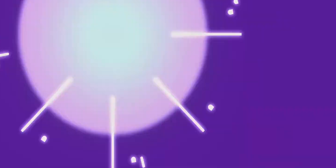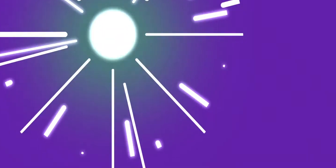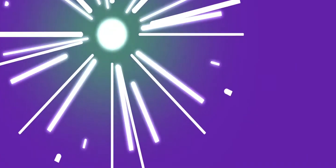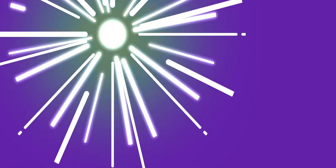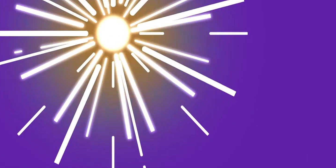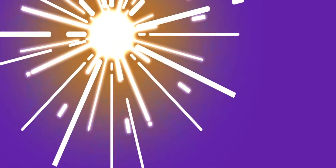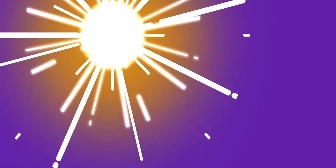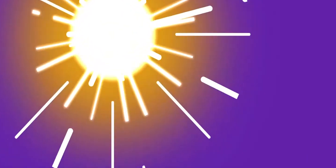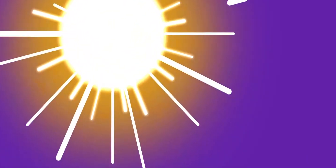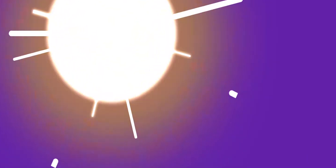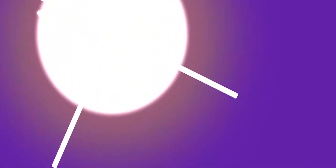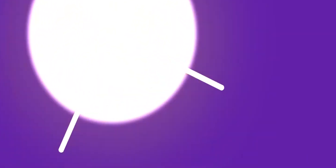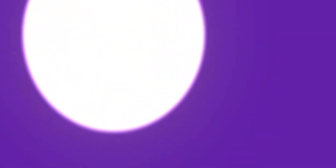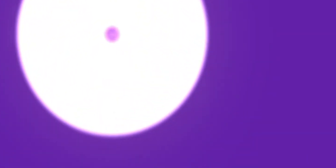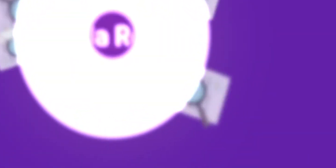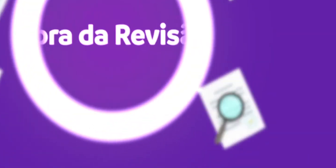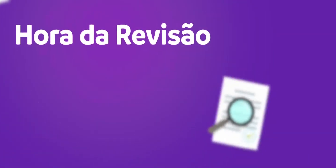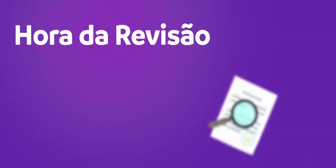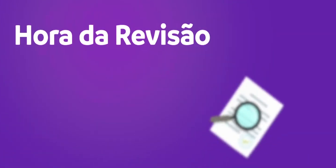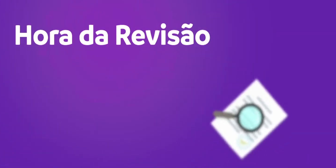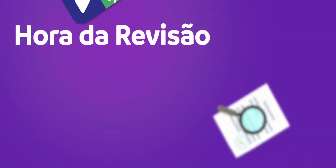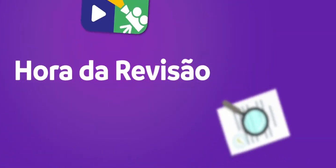revisão.